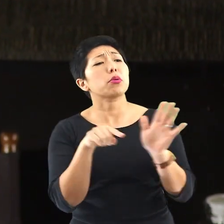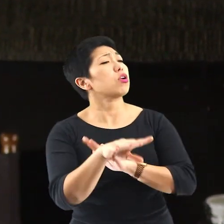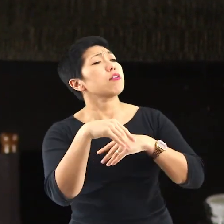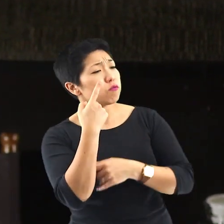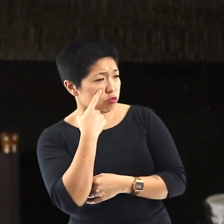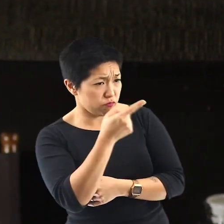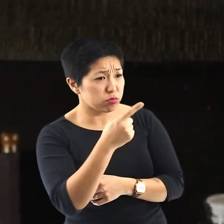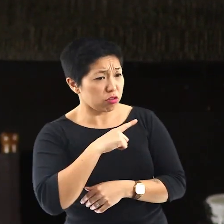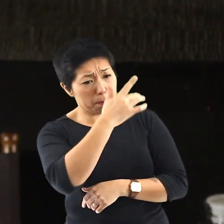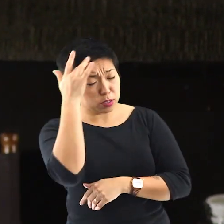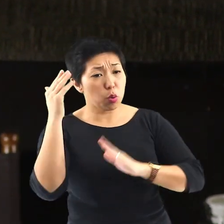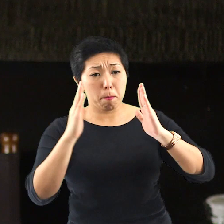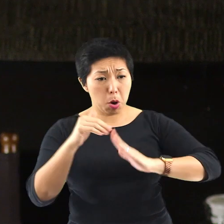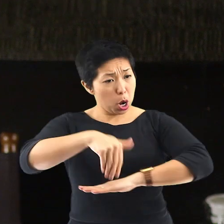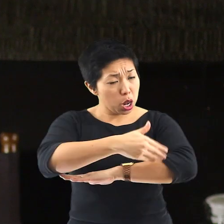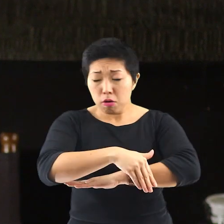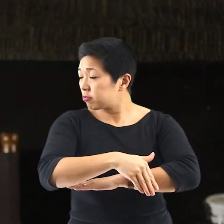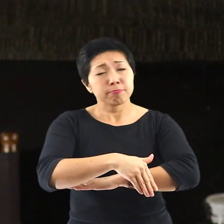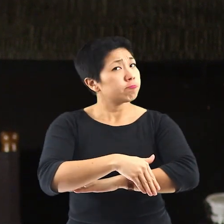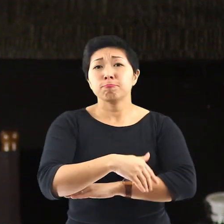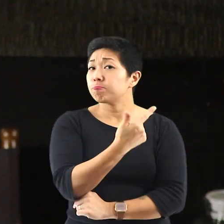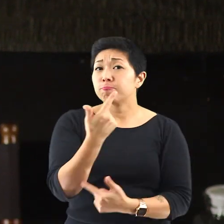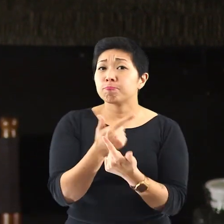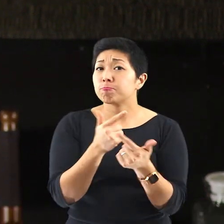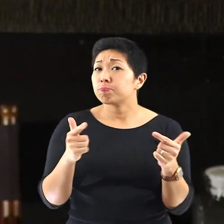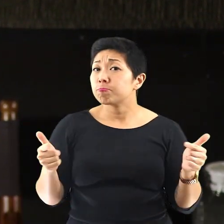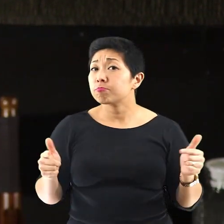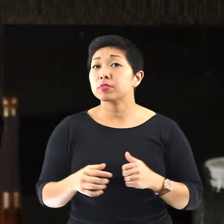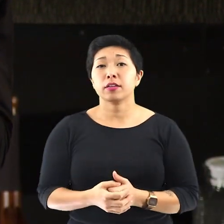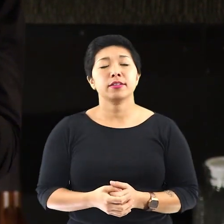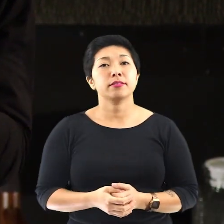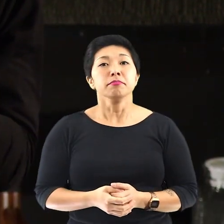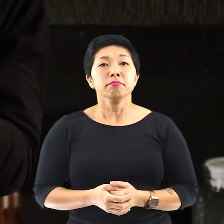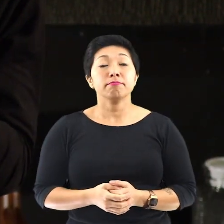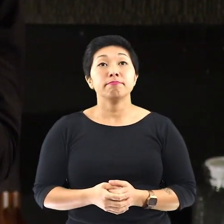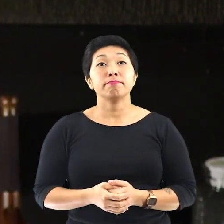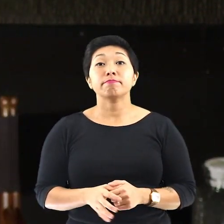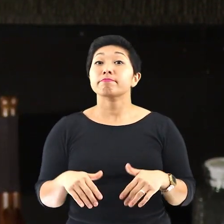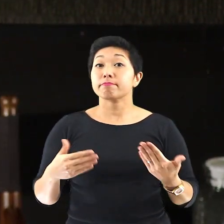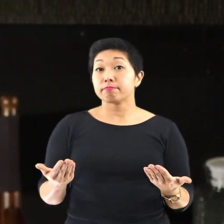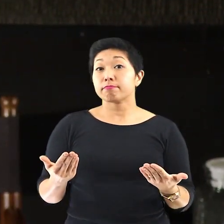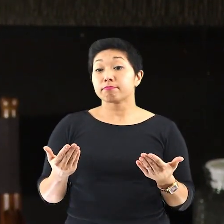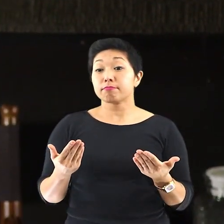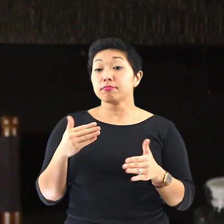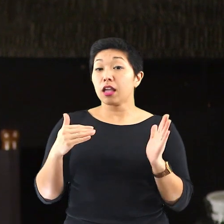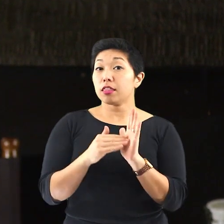em outras cidades, lá não tem havido. E, então, ao final